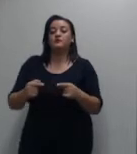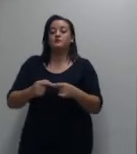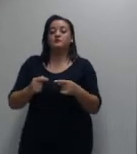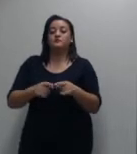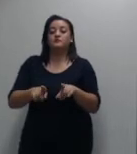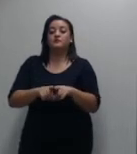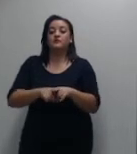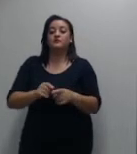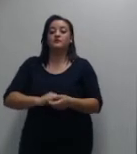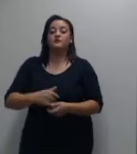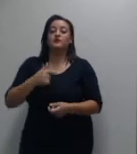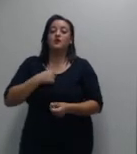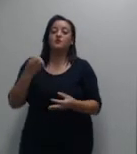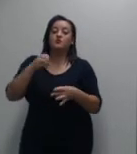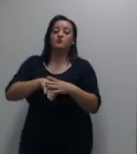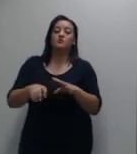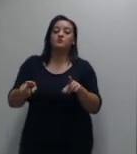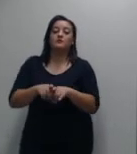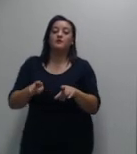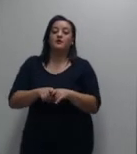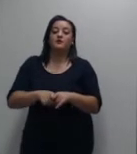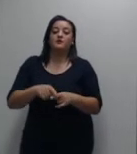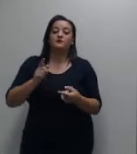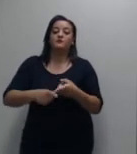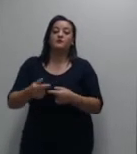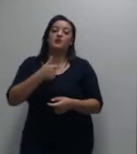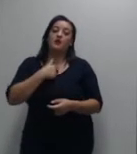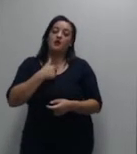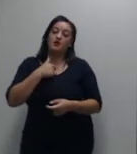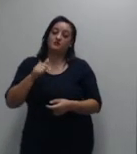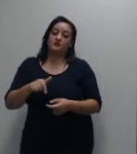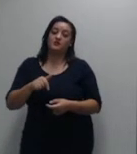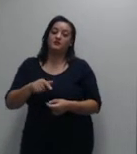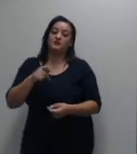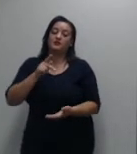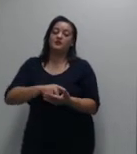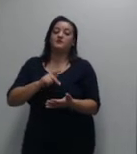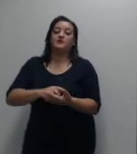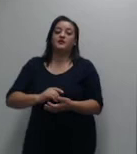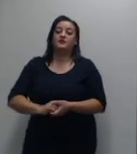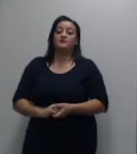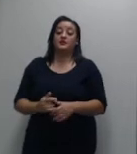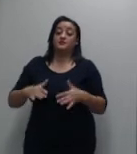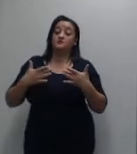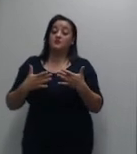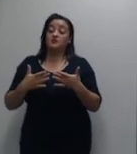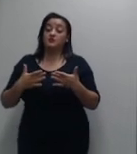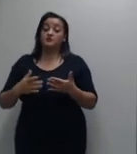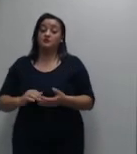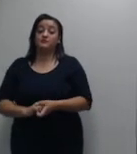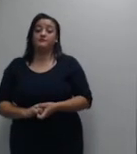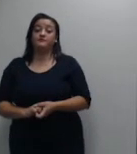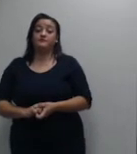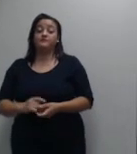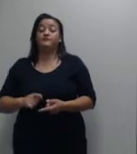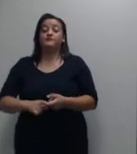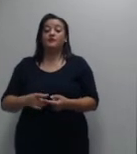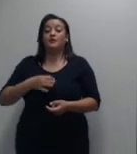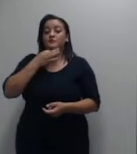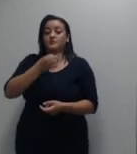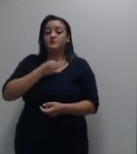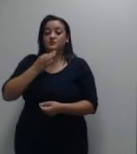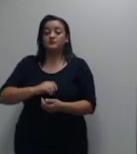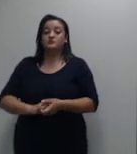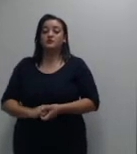e eu vou acrescentar aqui porque eu fui a tomada de surpresa pela sustentação do